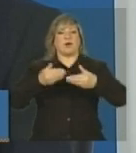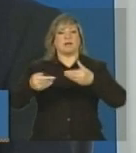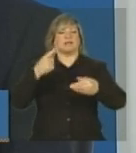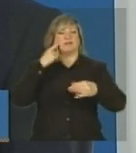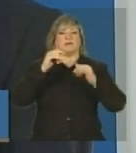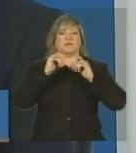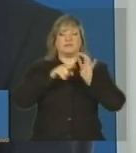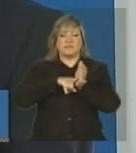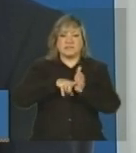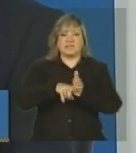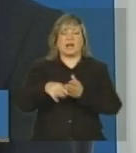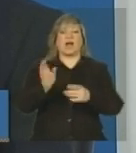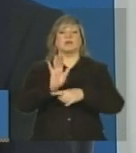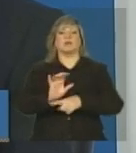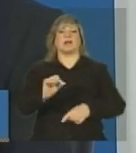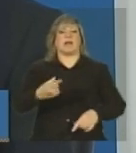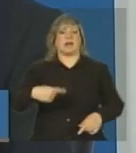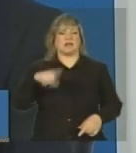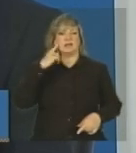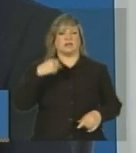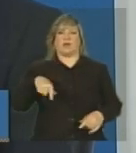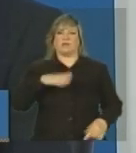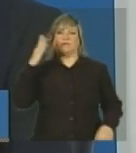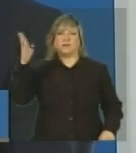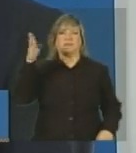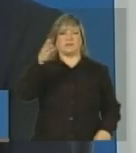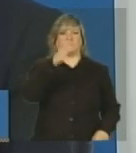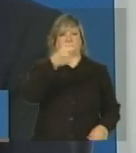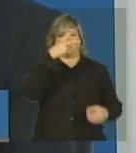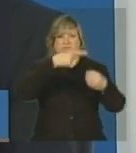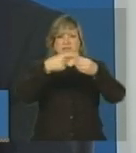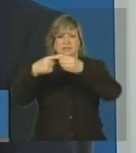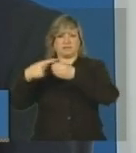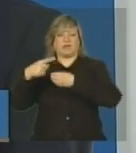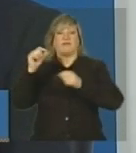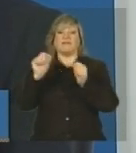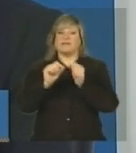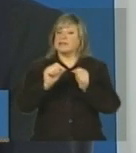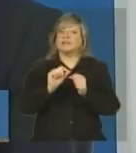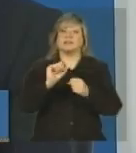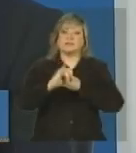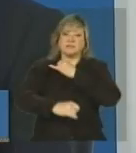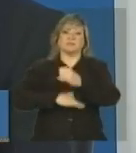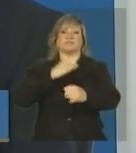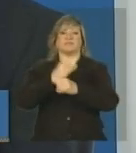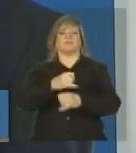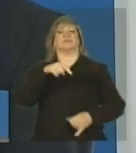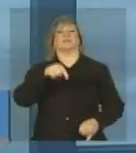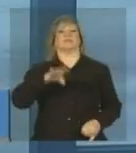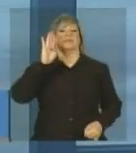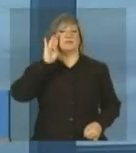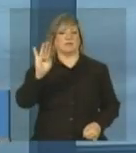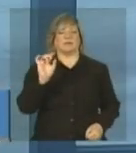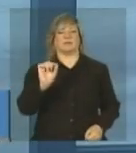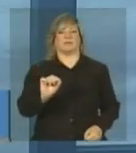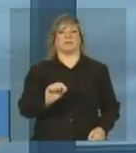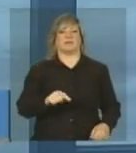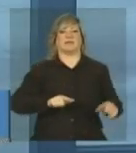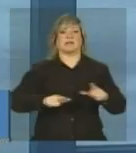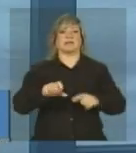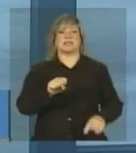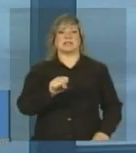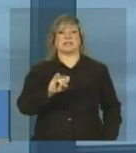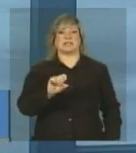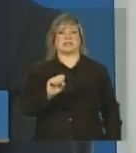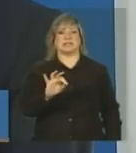permitindo que essas diligências, por exemplo, que a gente faz aos municípios, seja feita eletronicamente, através de um sistema de gestão que a gente já